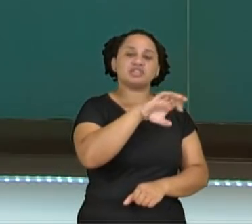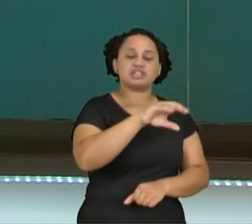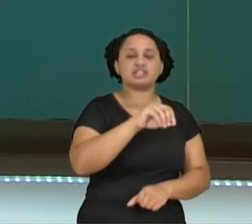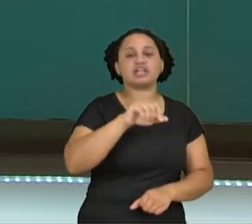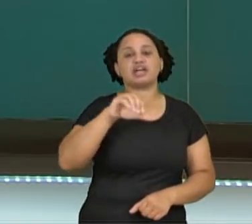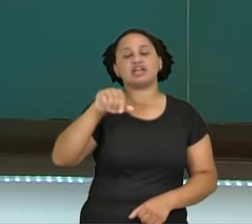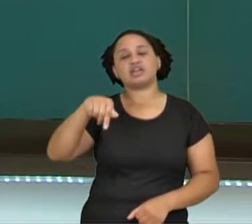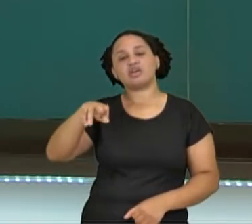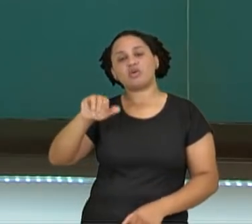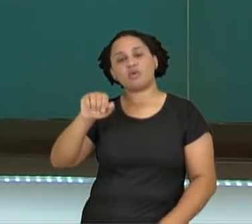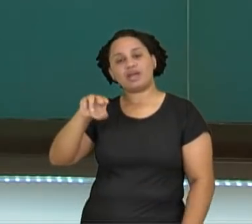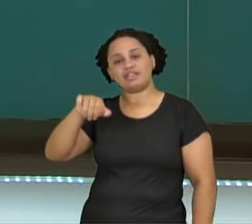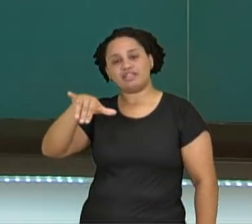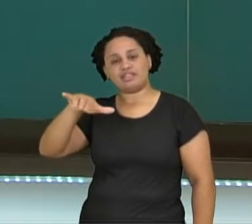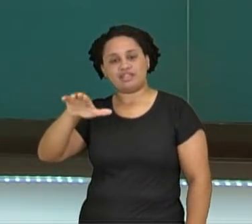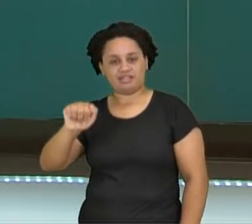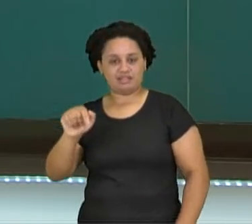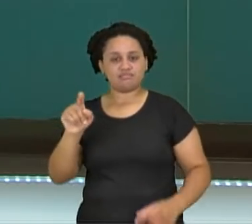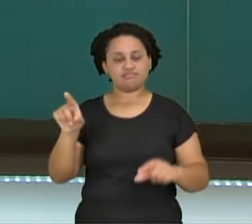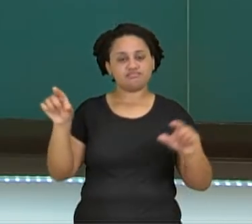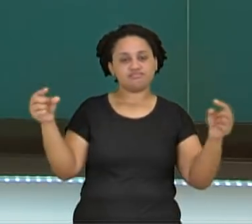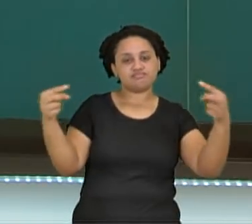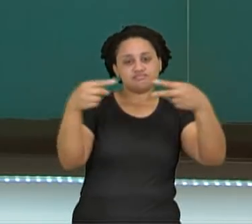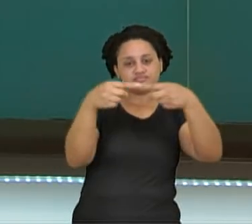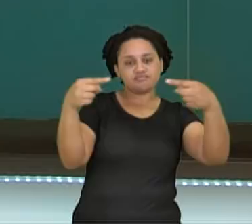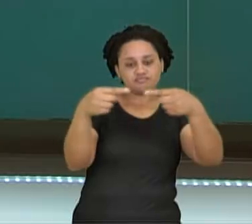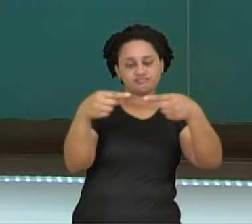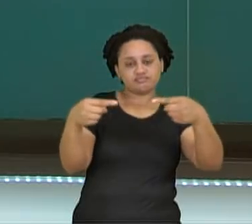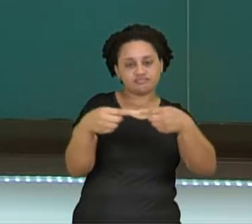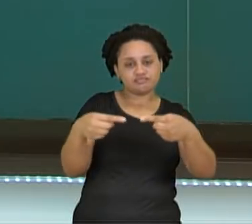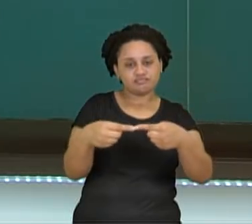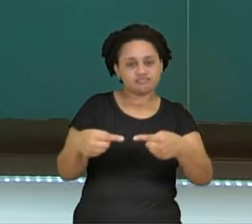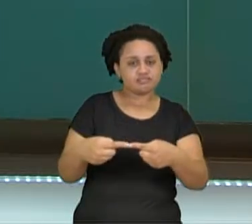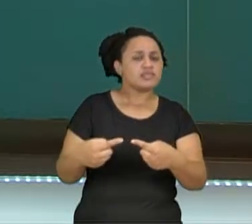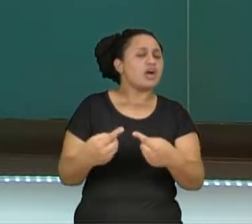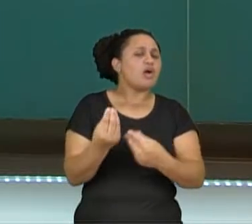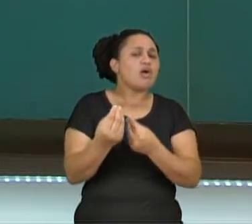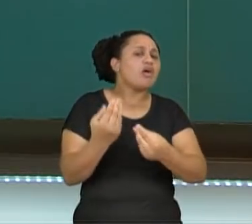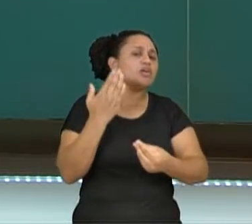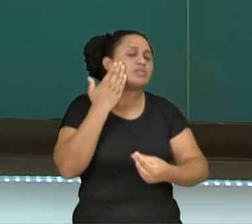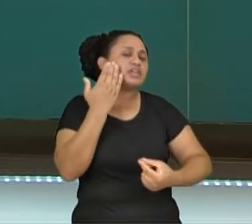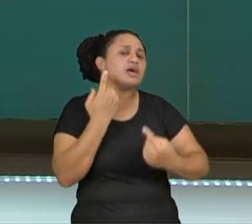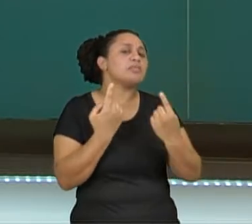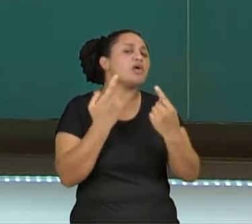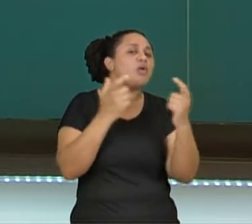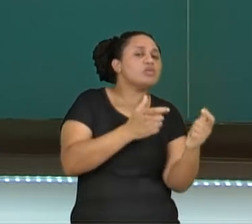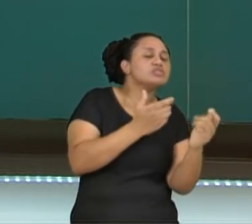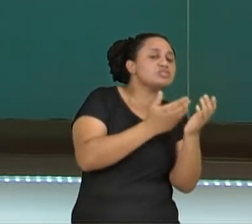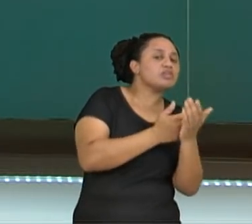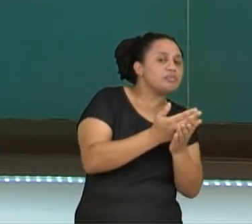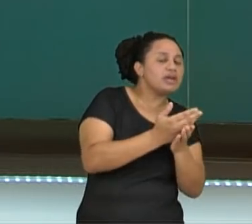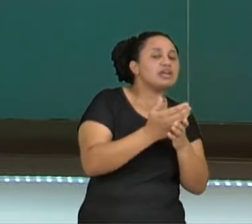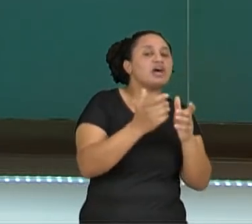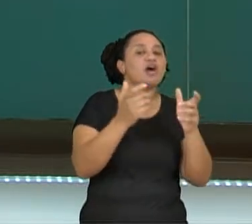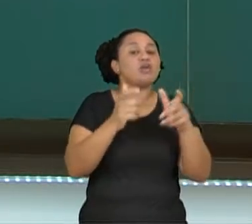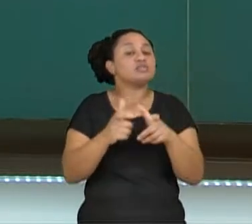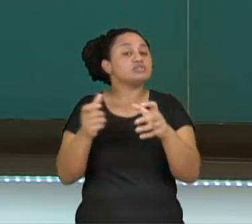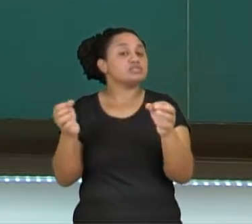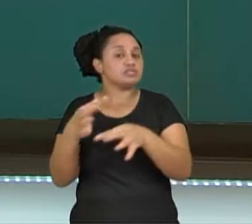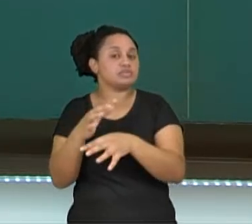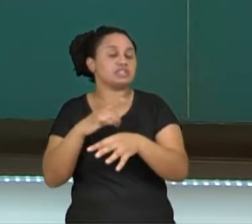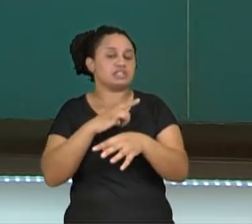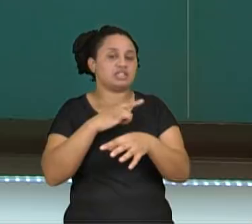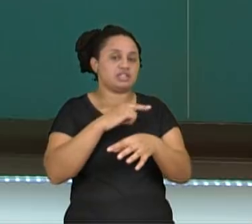base complementar e vai encaixando ali para formar a fita. Como é que ela sabe onde ela começa e onde ela termina? Tem uma região promotora, que é